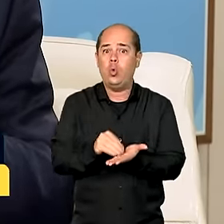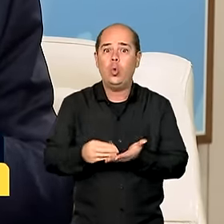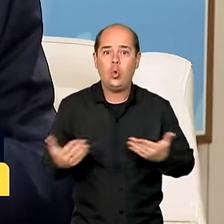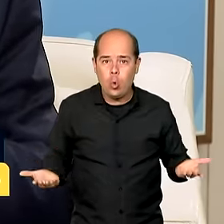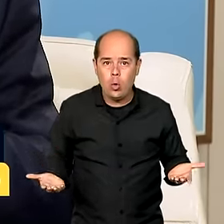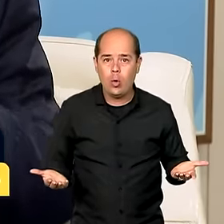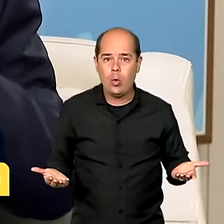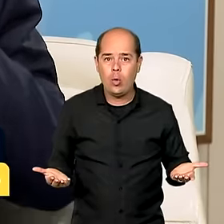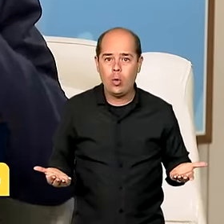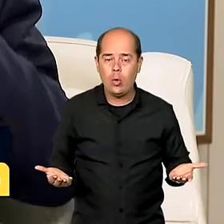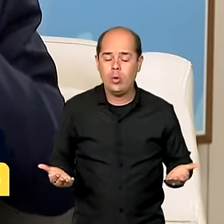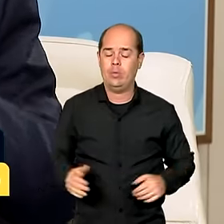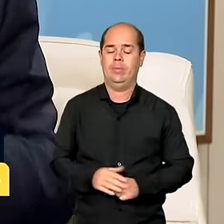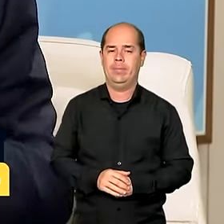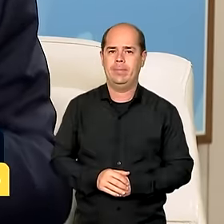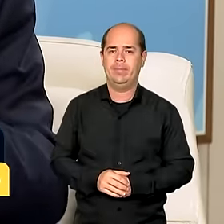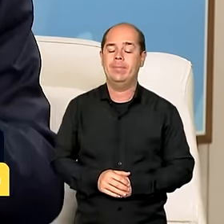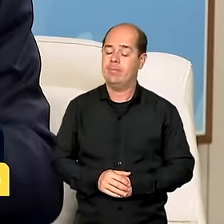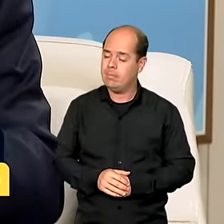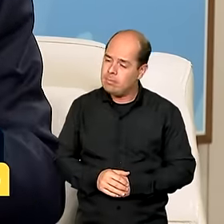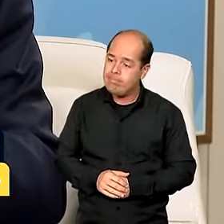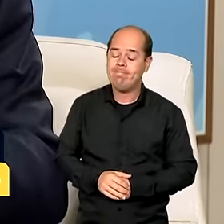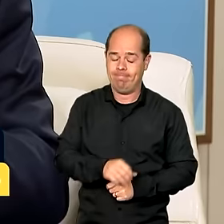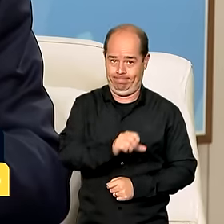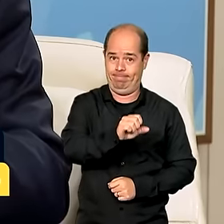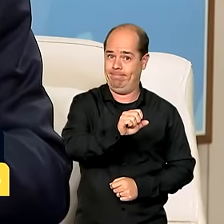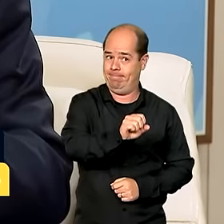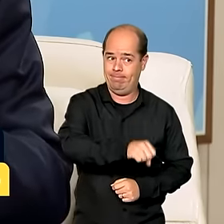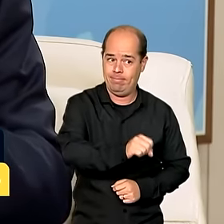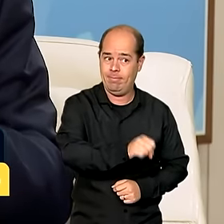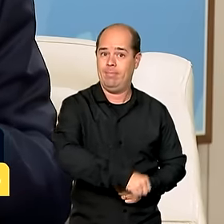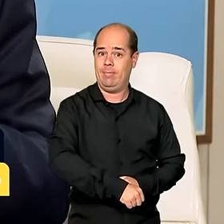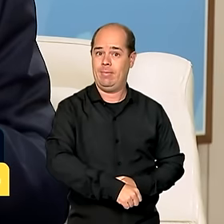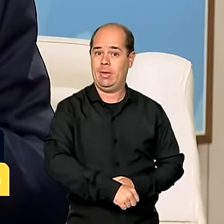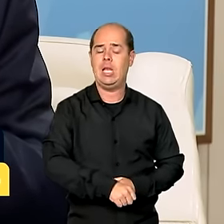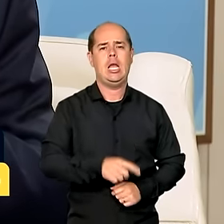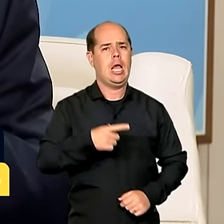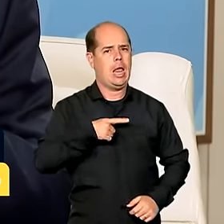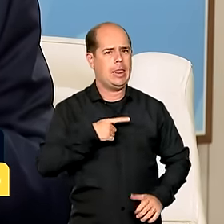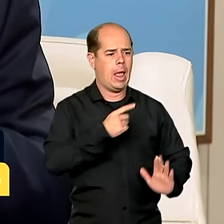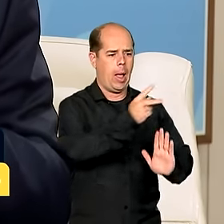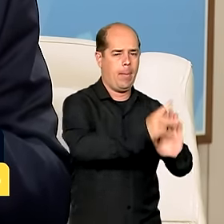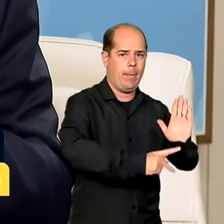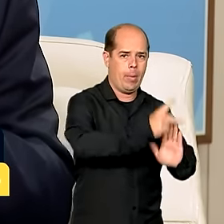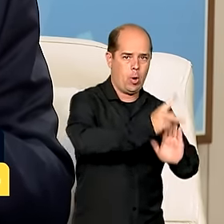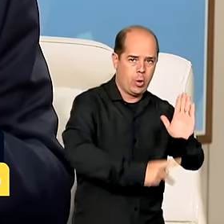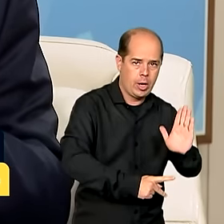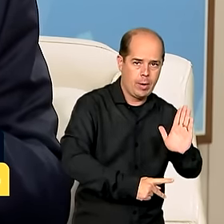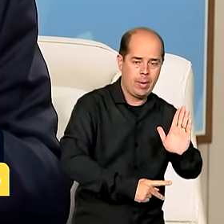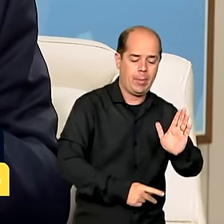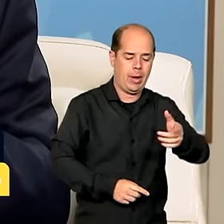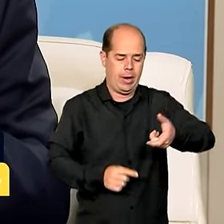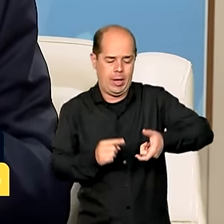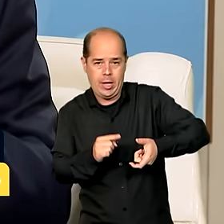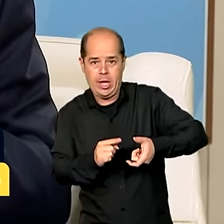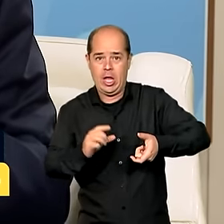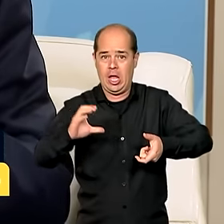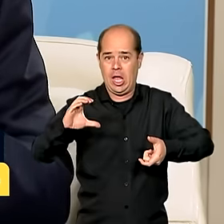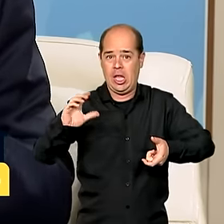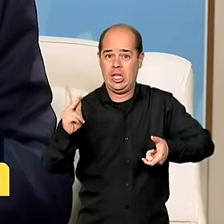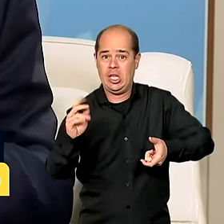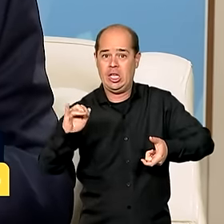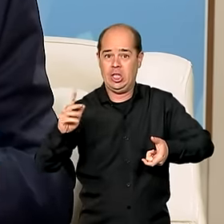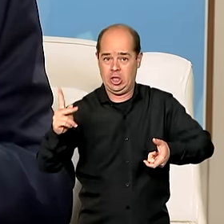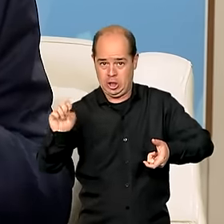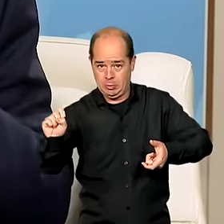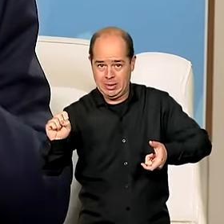padis então um programa voltado a semicondutores chips e também energia solar